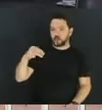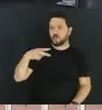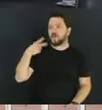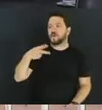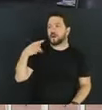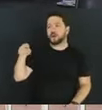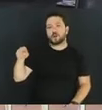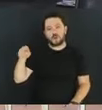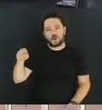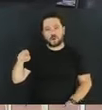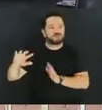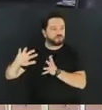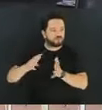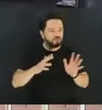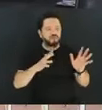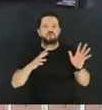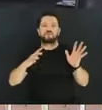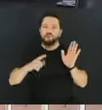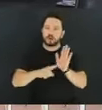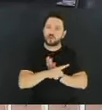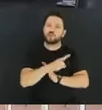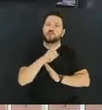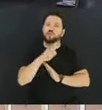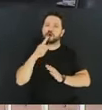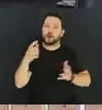Conforme requerimento